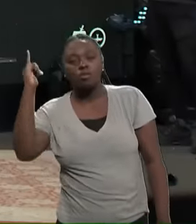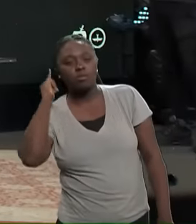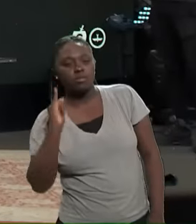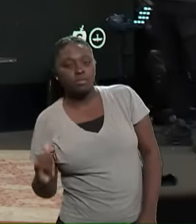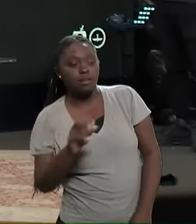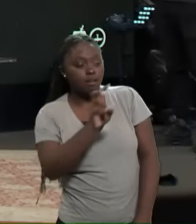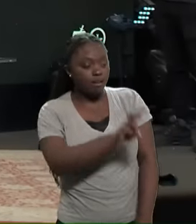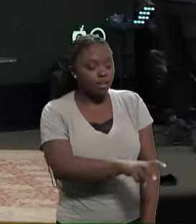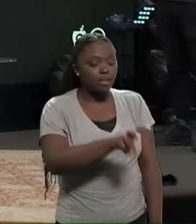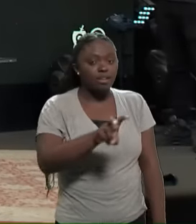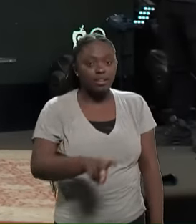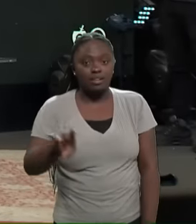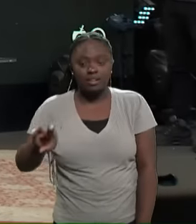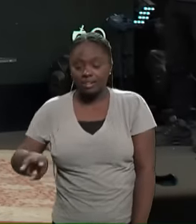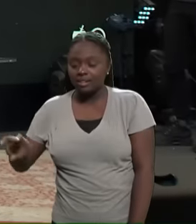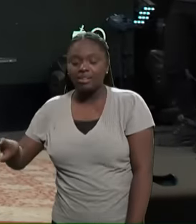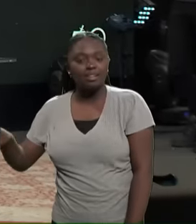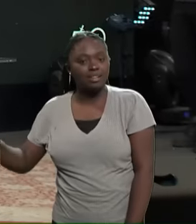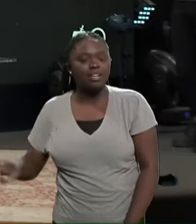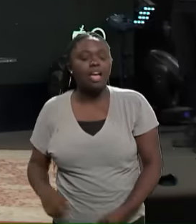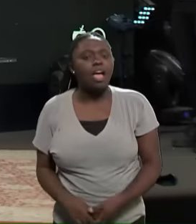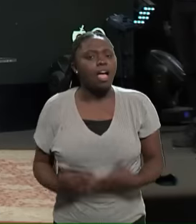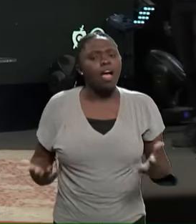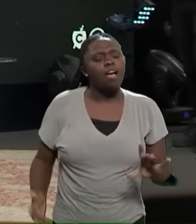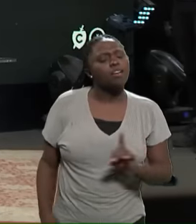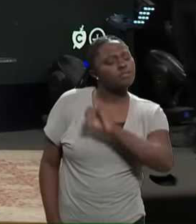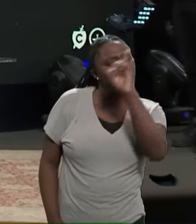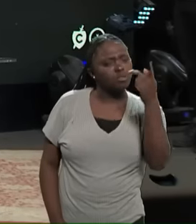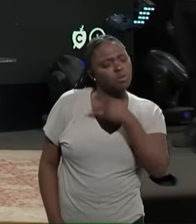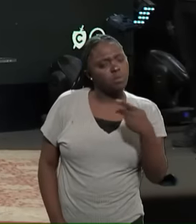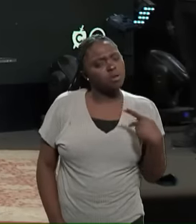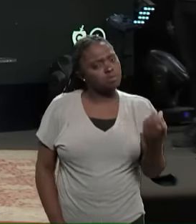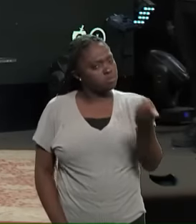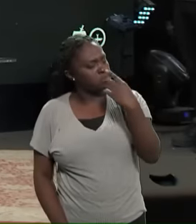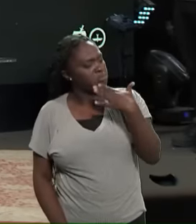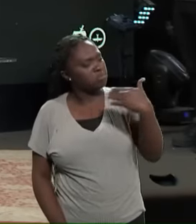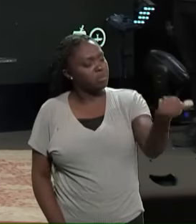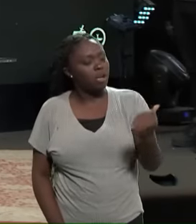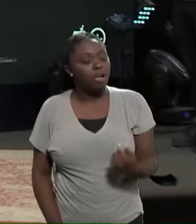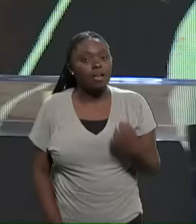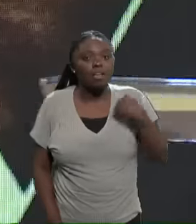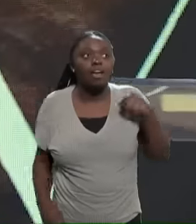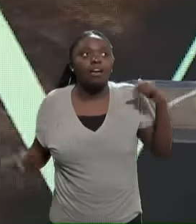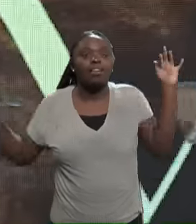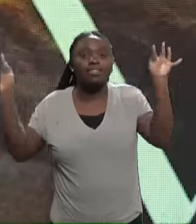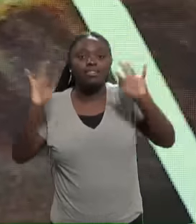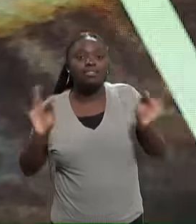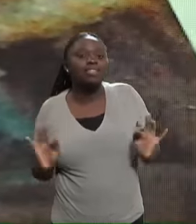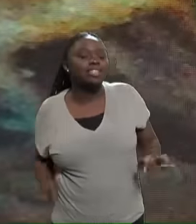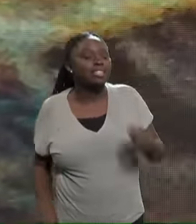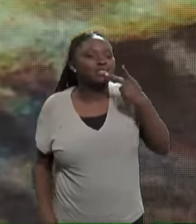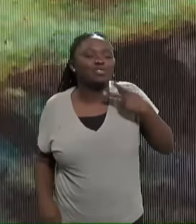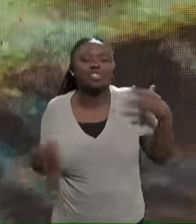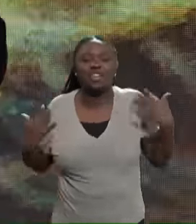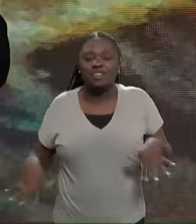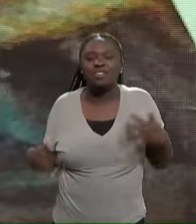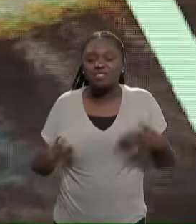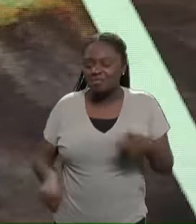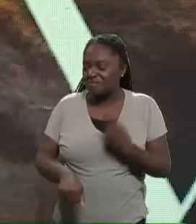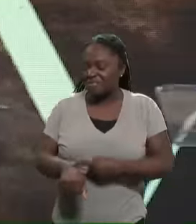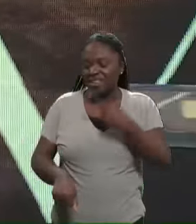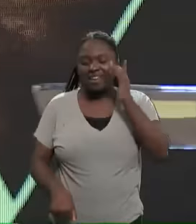por cadeira. Aí um dia o pastor me mandou a chamar. Meu irmão, eu fiquei tão feliz E eu falei, chegou a minha hora, já